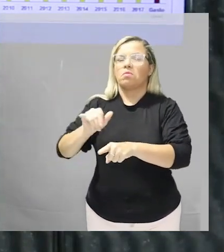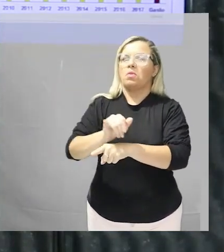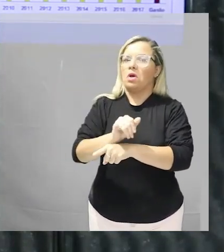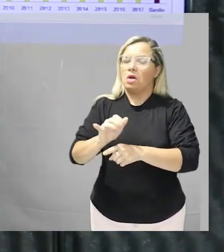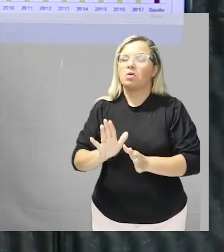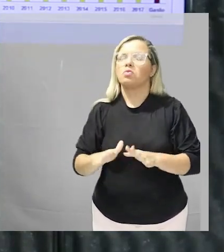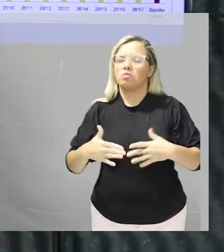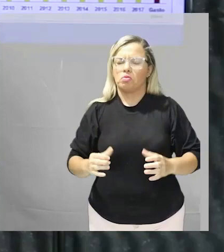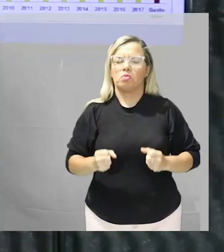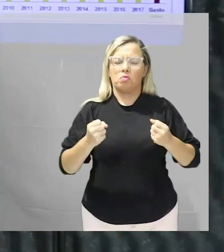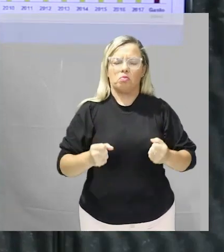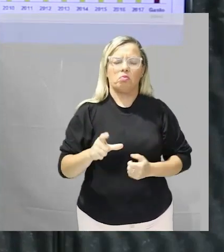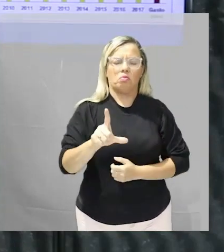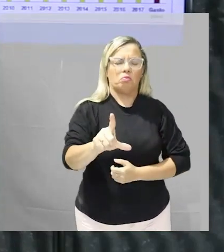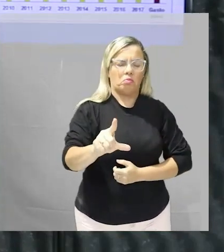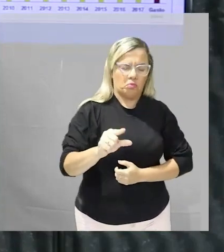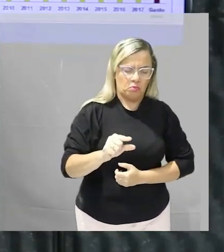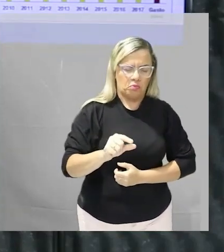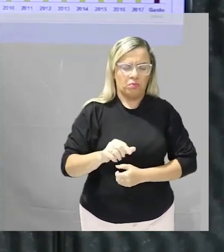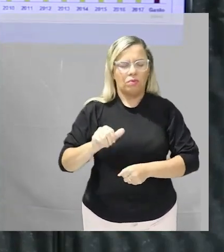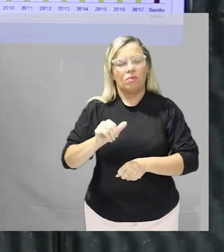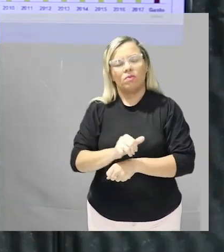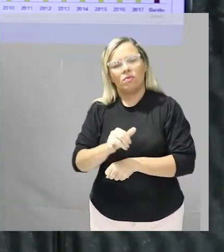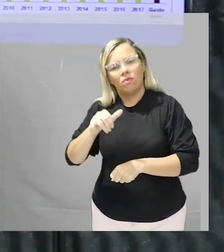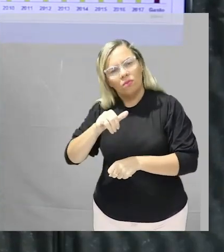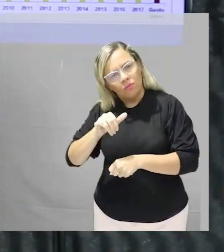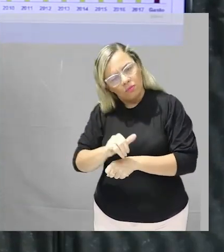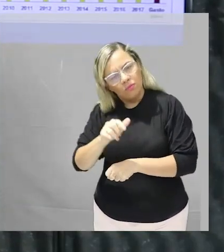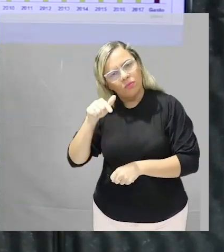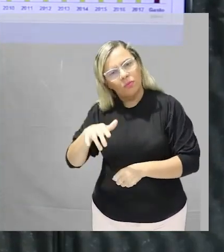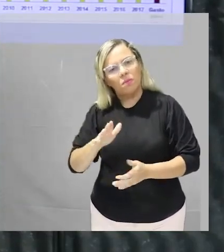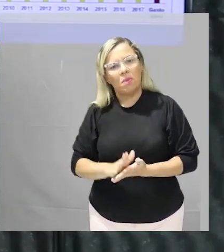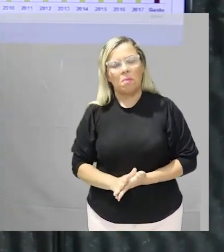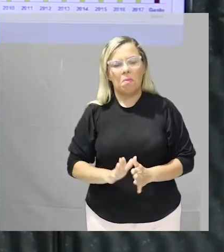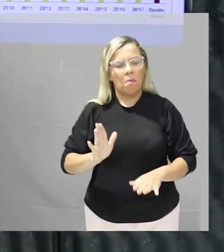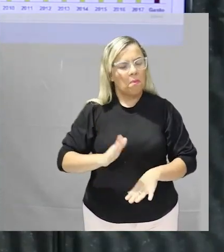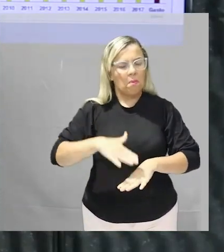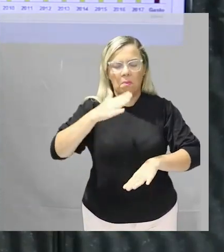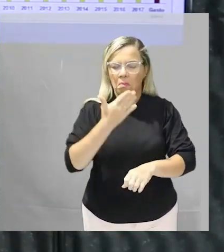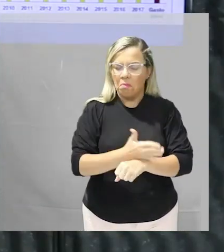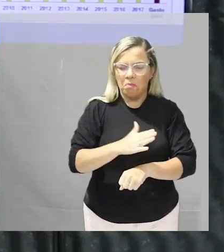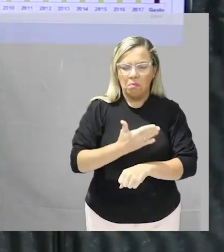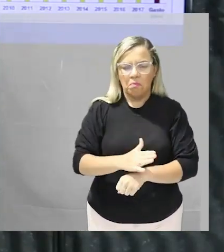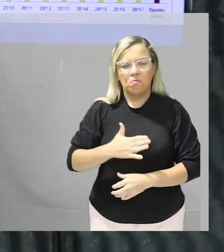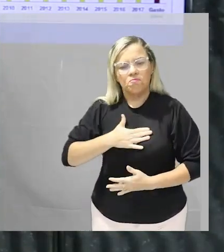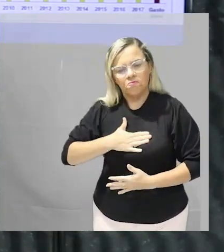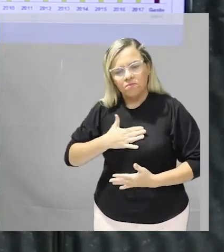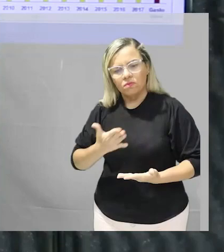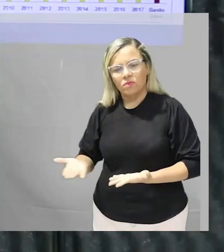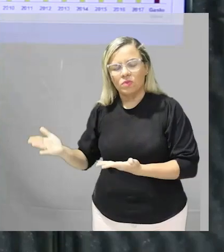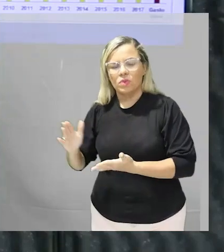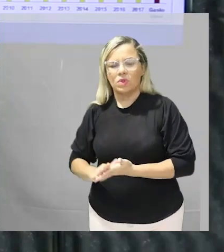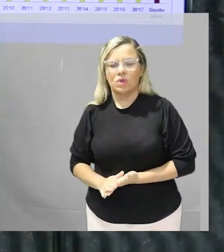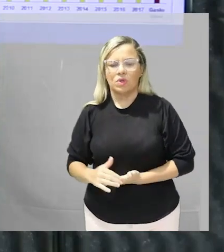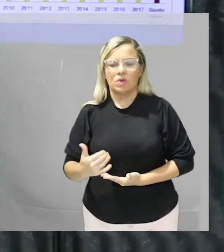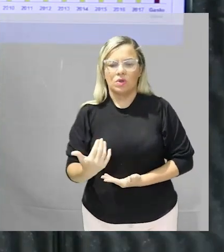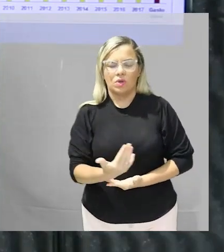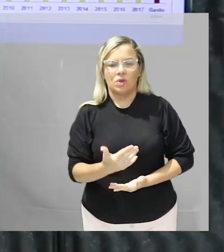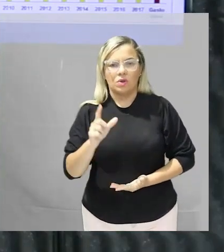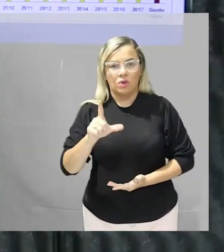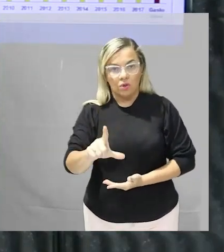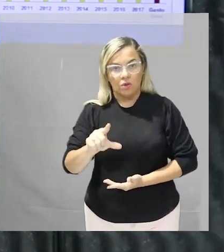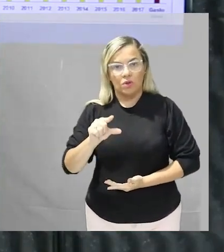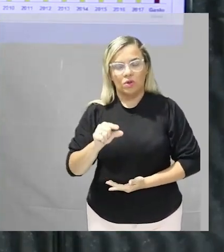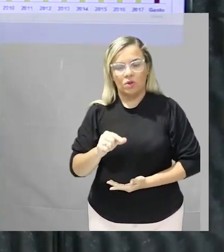critério aquela estratégia que for mais prática para você tá aqui para nós nós resolvemos nós